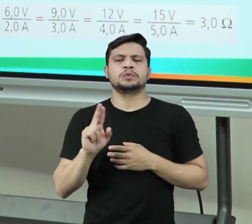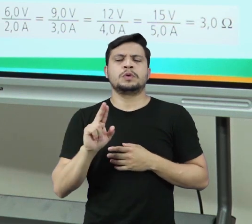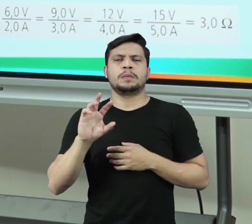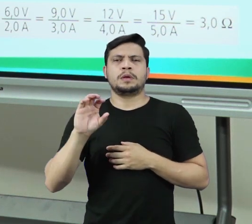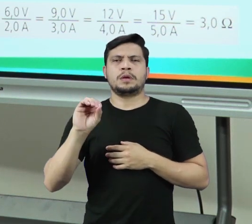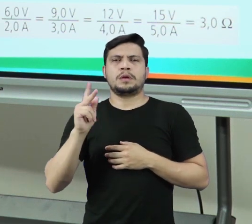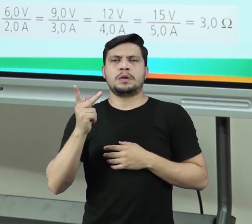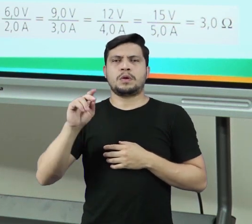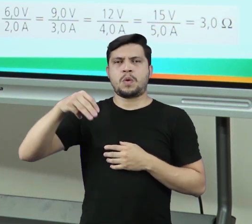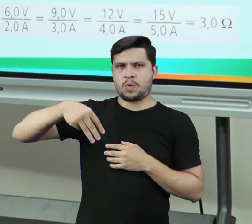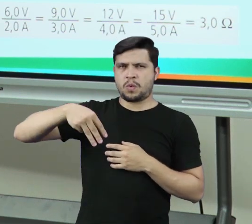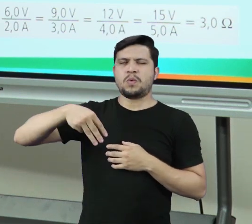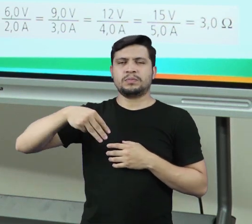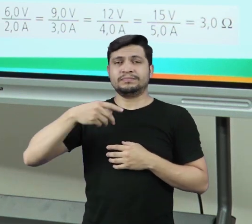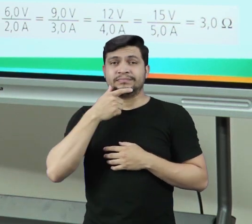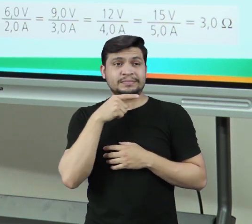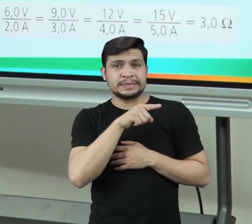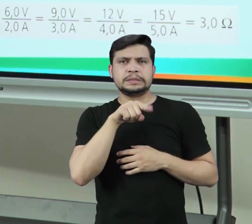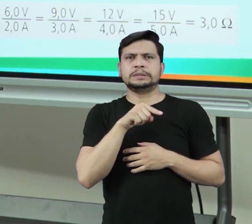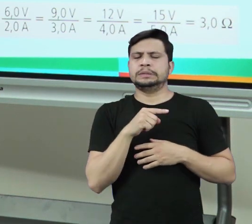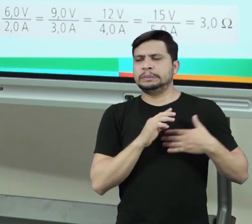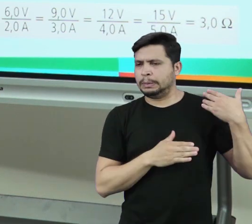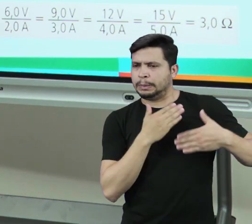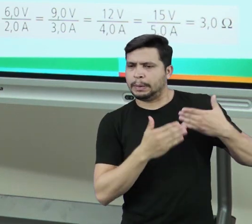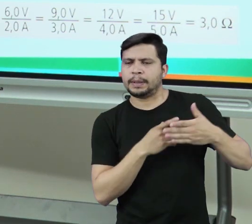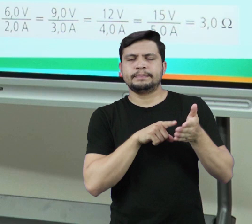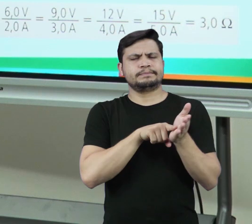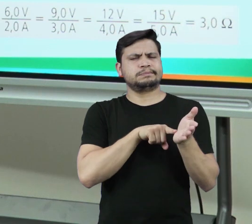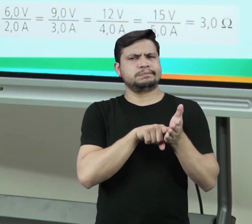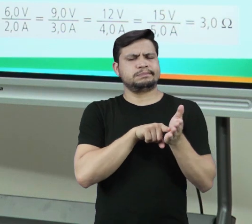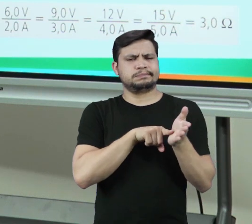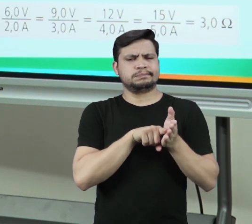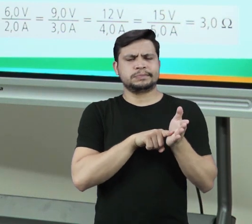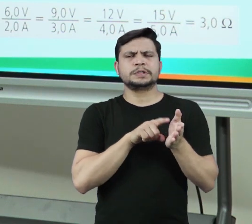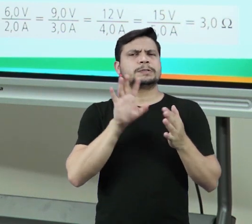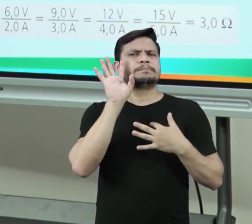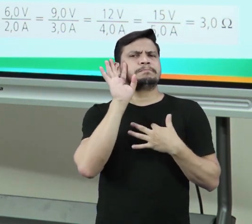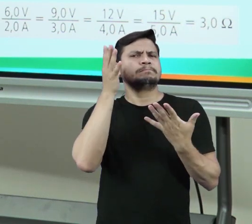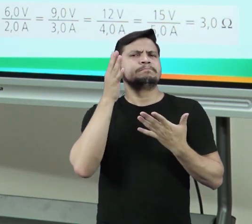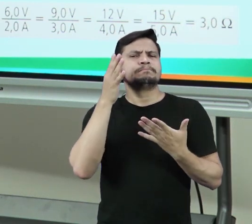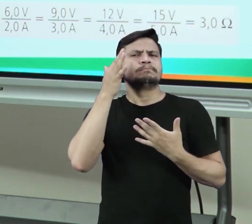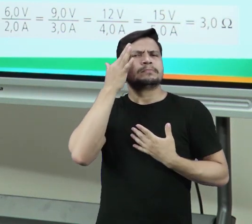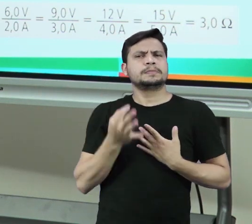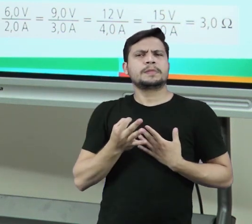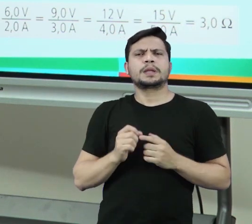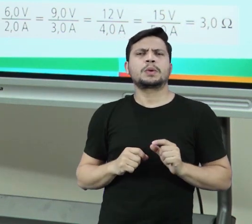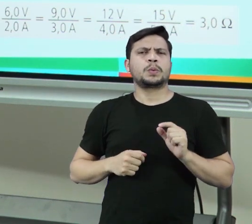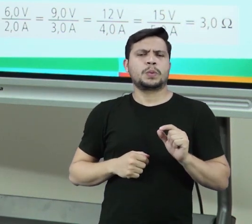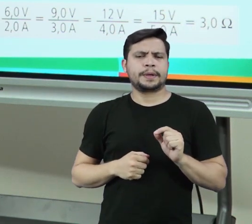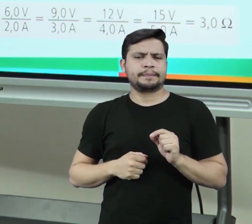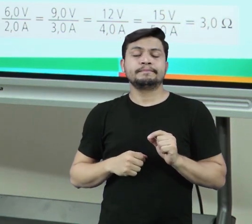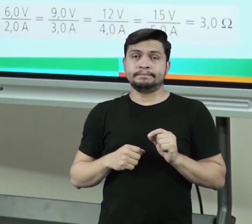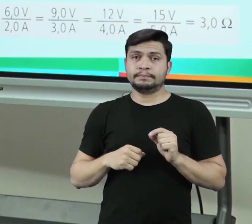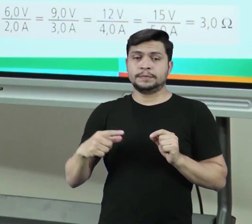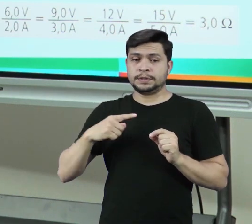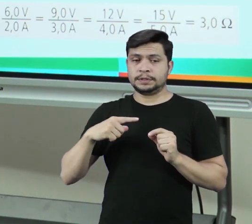esse físico, ele, ao longo de toda a sua pesquisa, ele chegou a uma conclusão de que um dispositivo ele